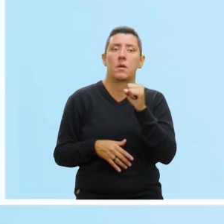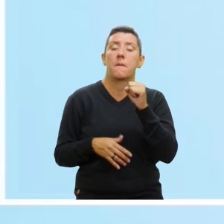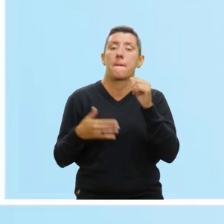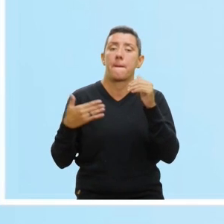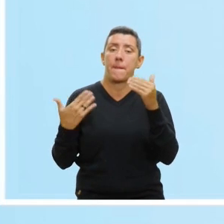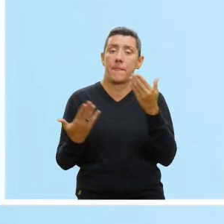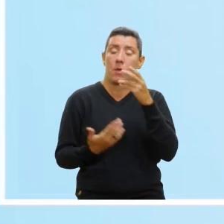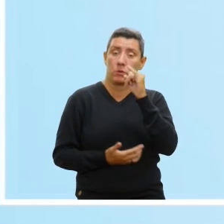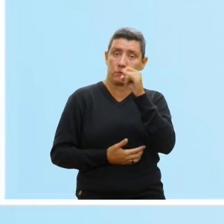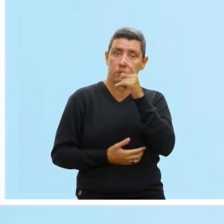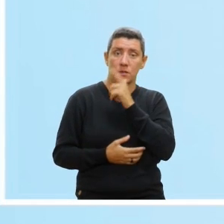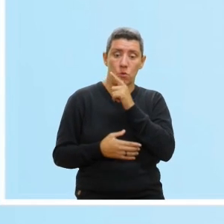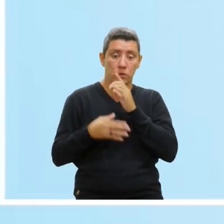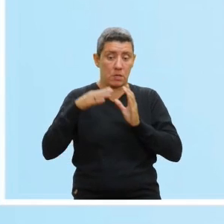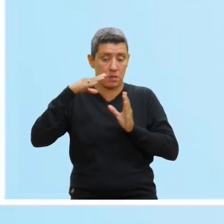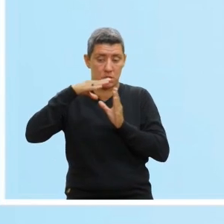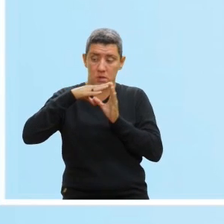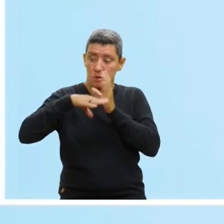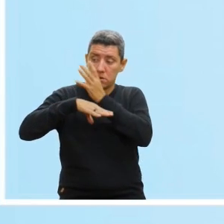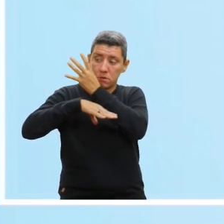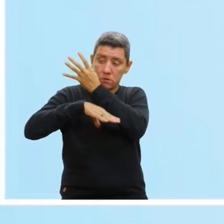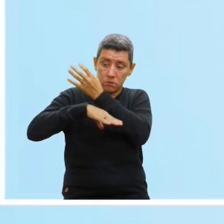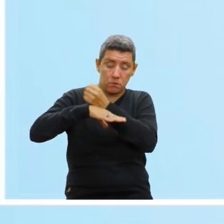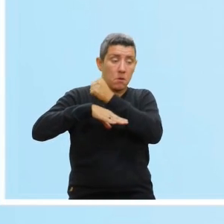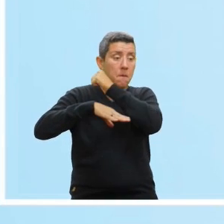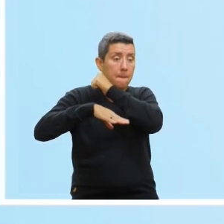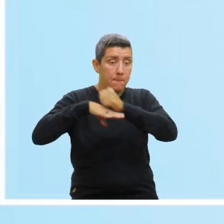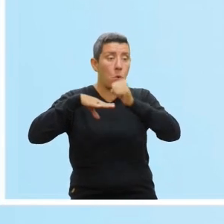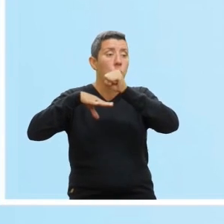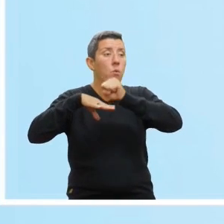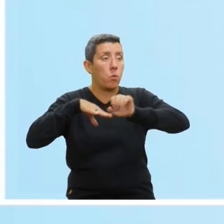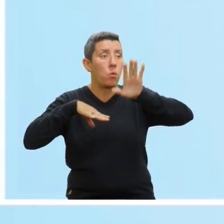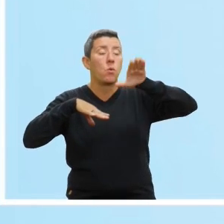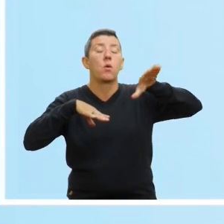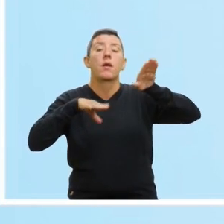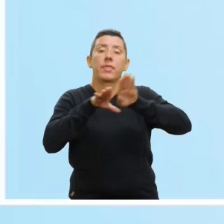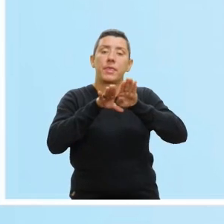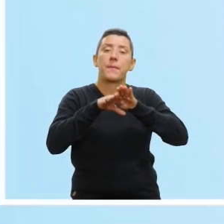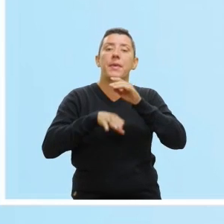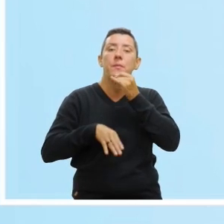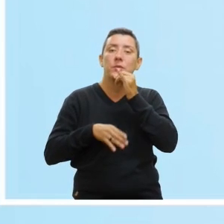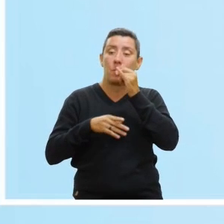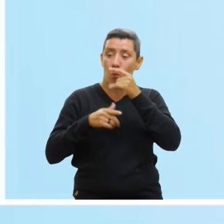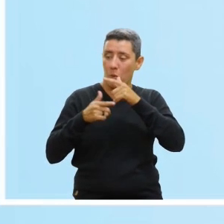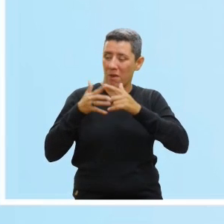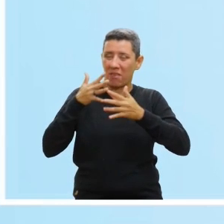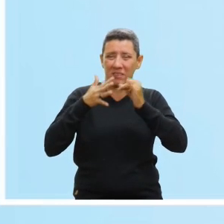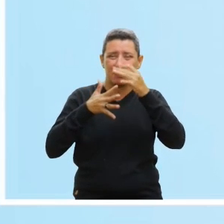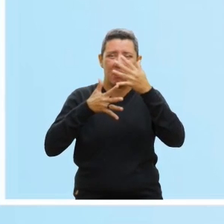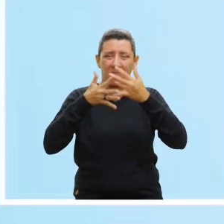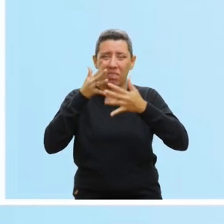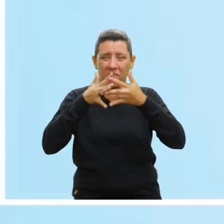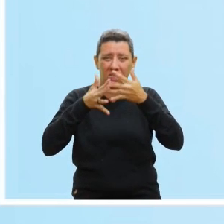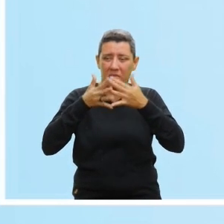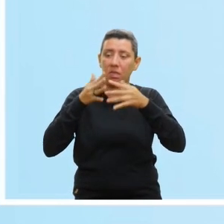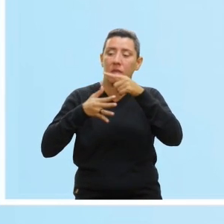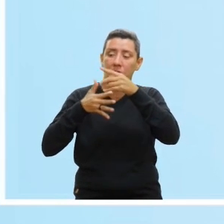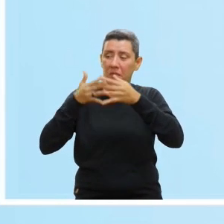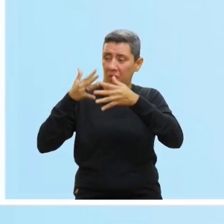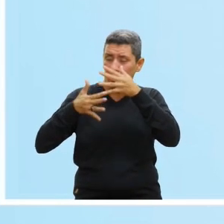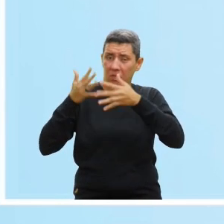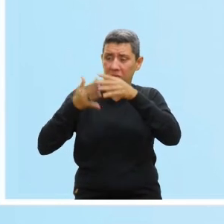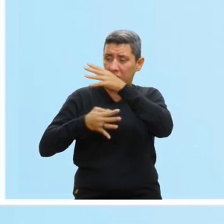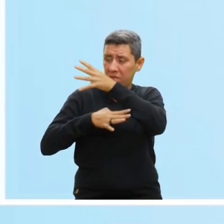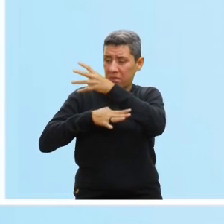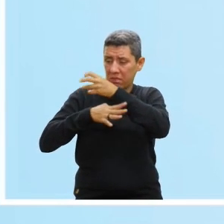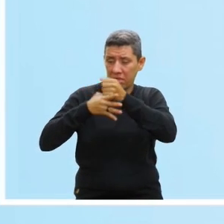quando você amplifica um sinal, você amplifica também o ruído. Então o que acontece? Aqui em vermelho, do mesmo jeito que o ruído